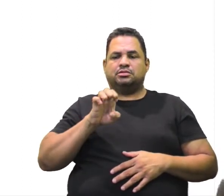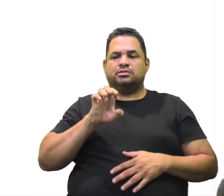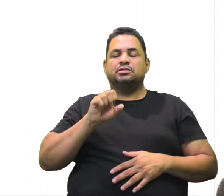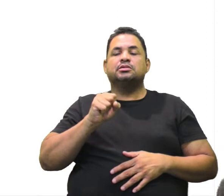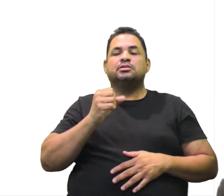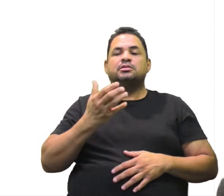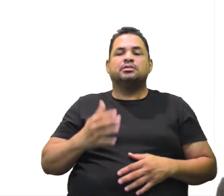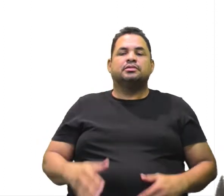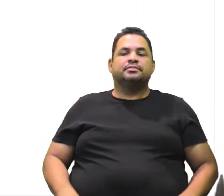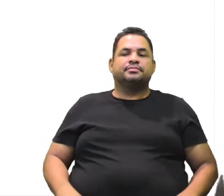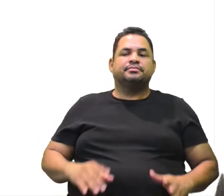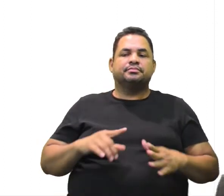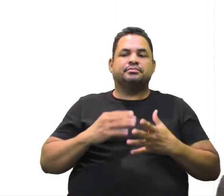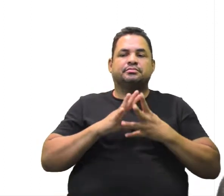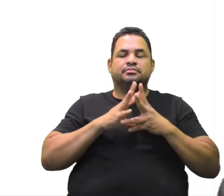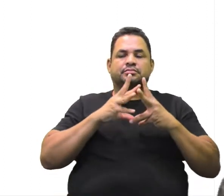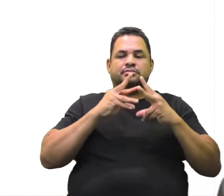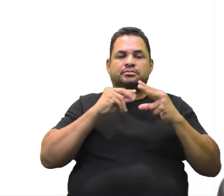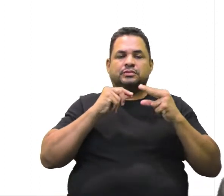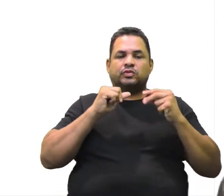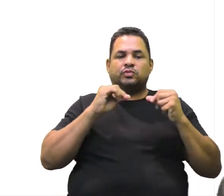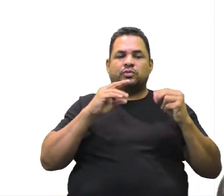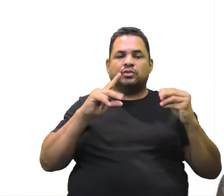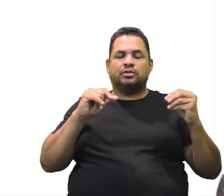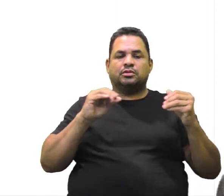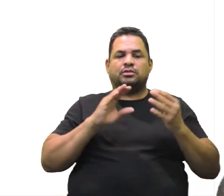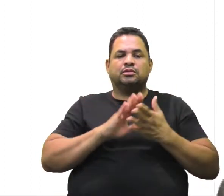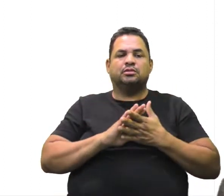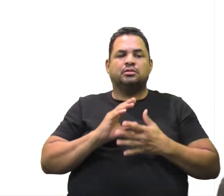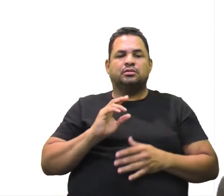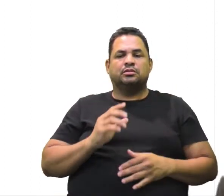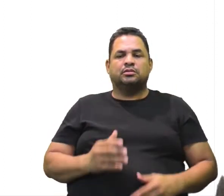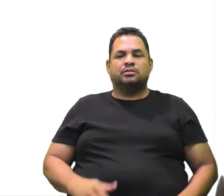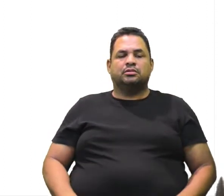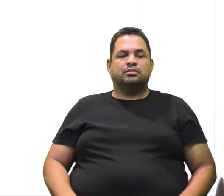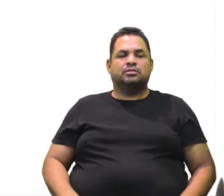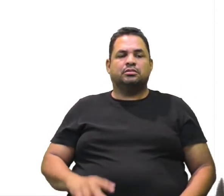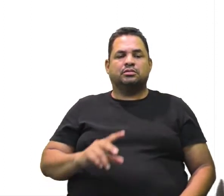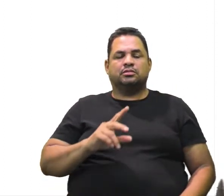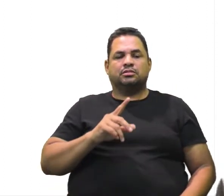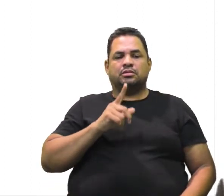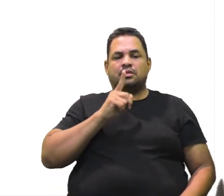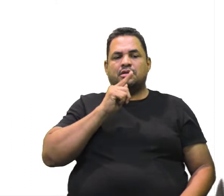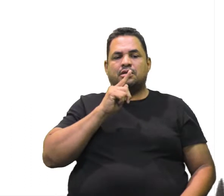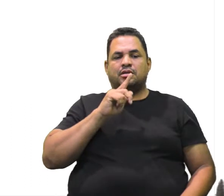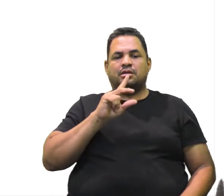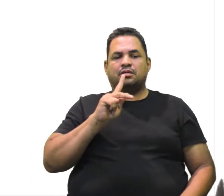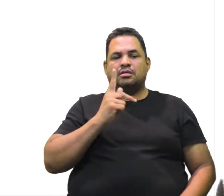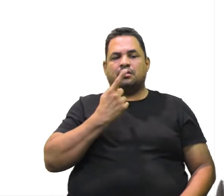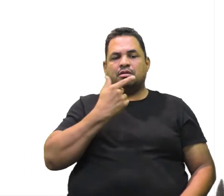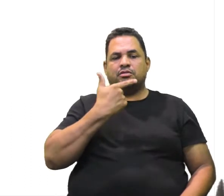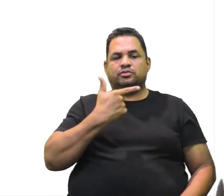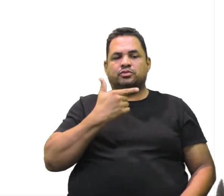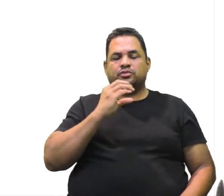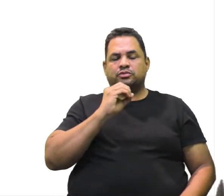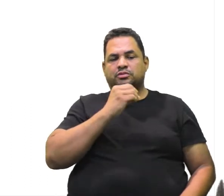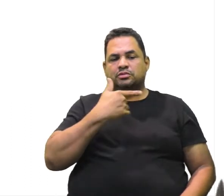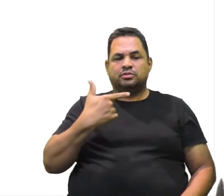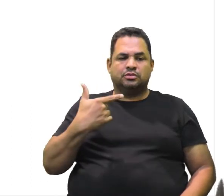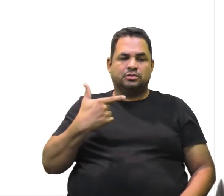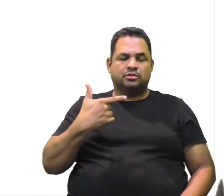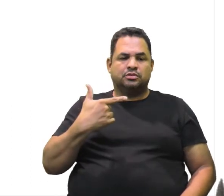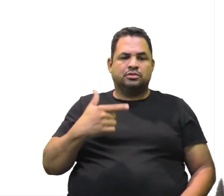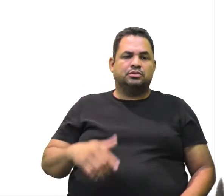catalase. E a catalase, ela decompõe a água oxigenada, que é o peróxido de